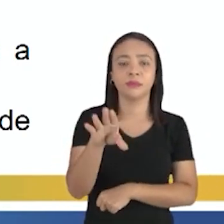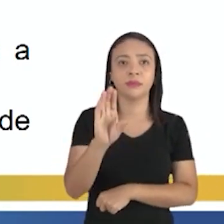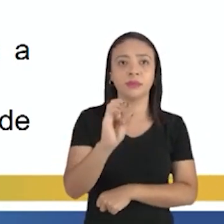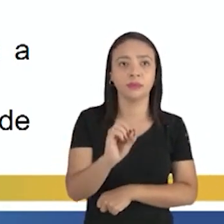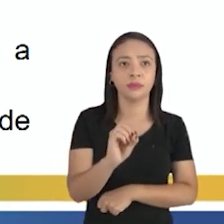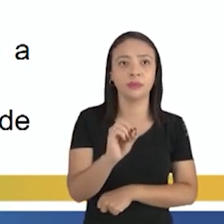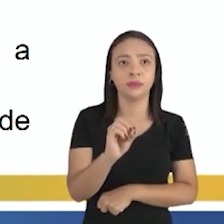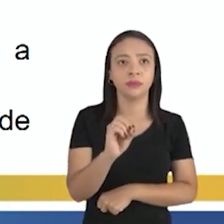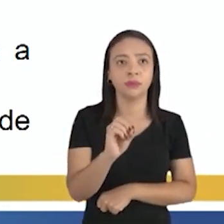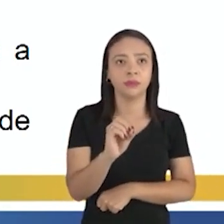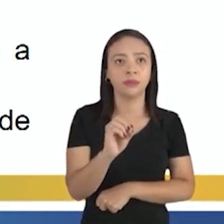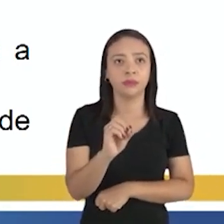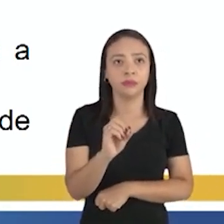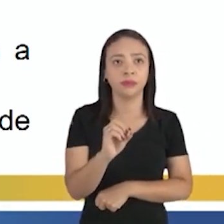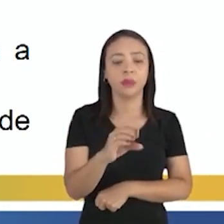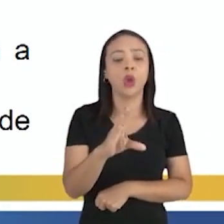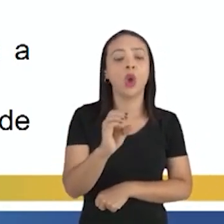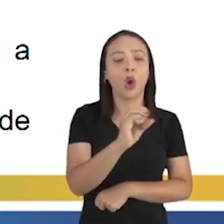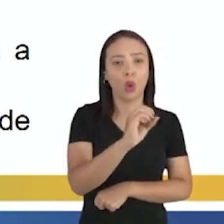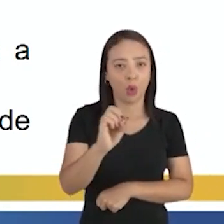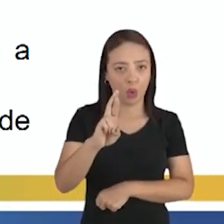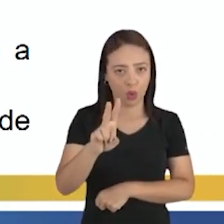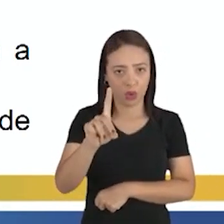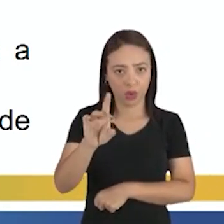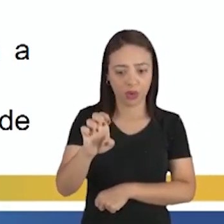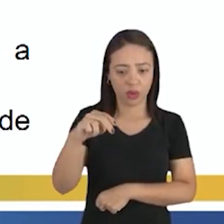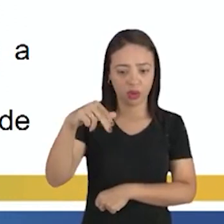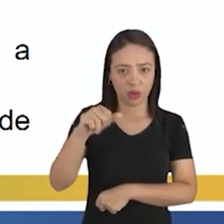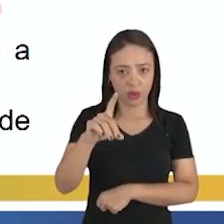uma conjunção coordenada